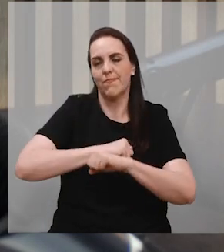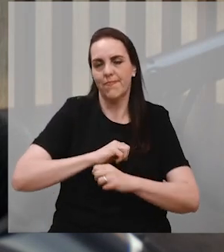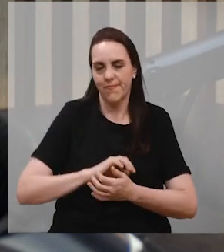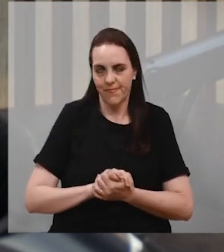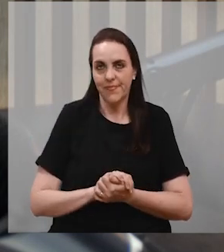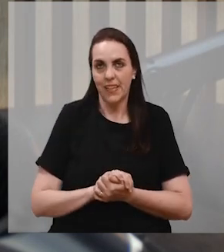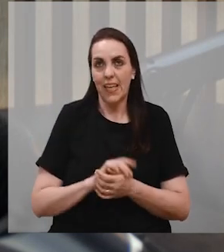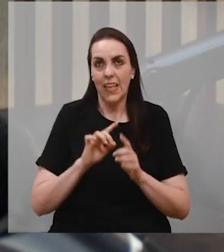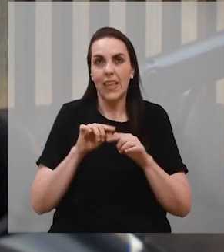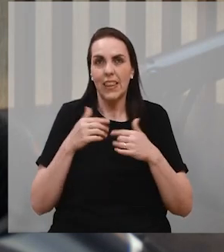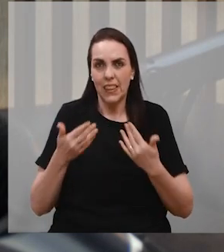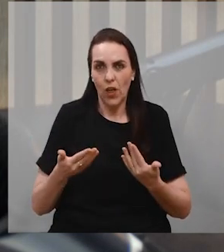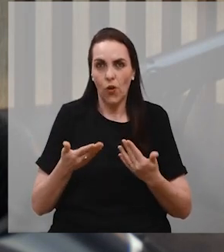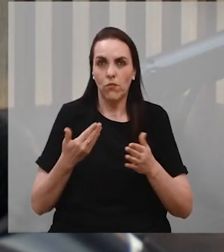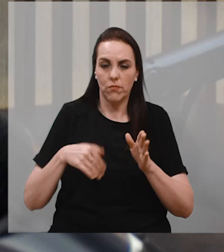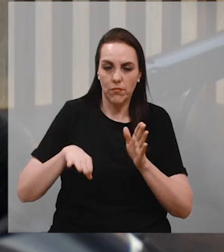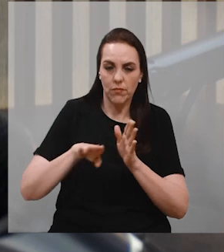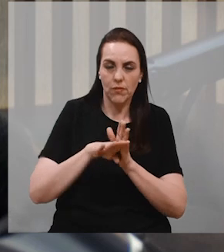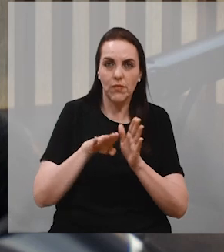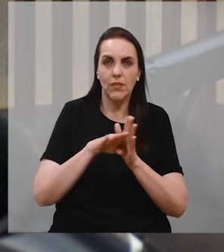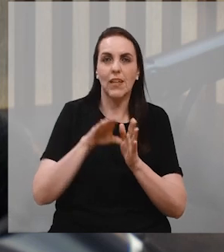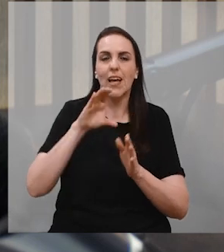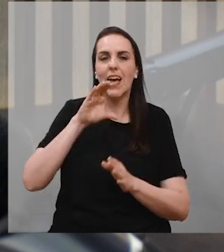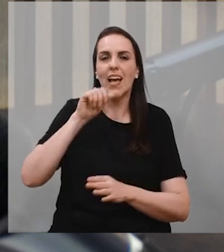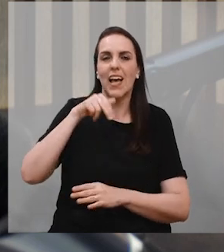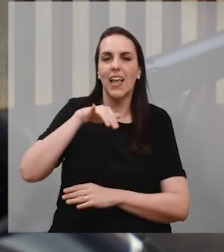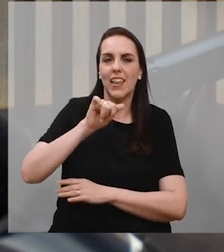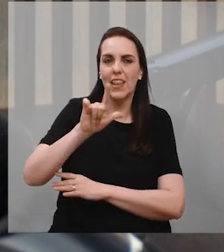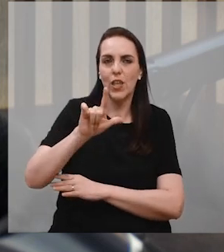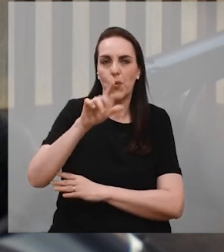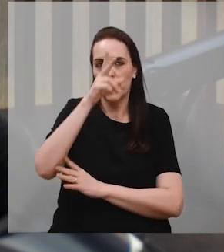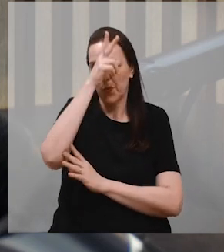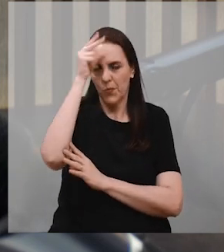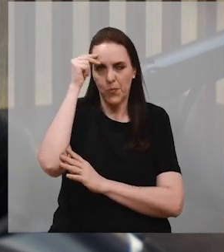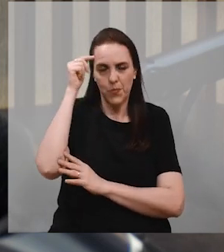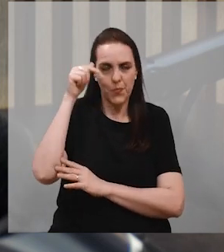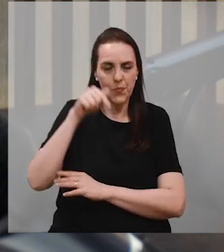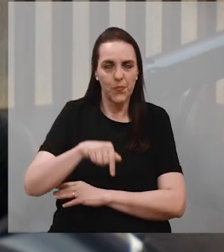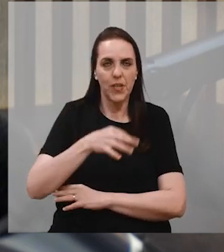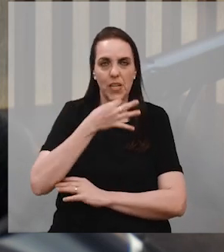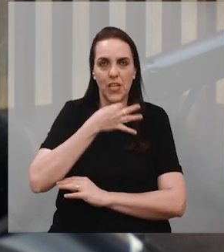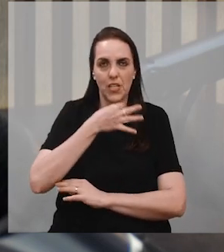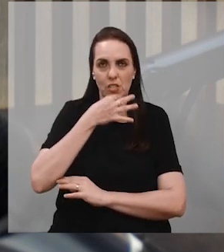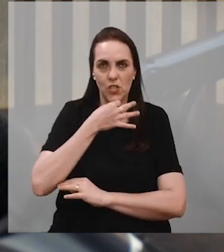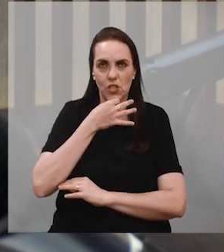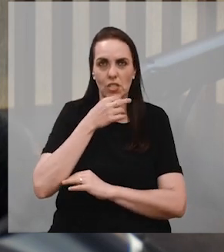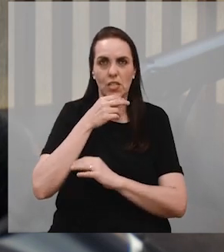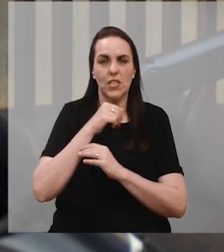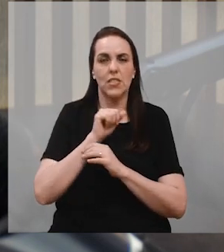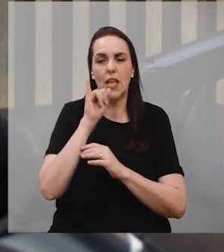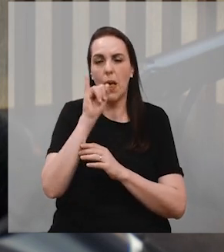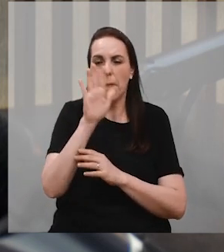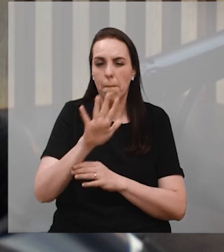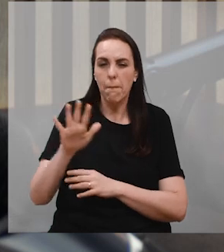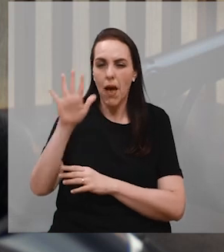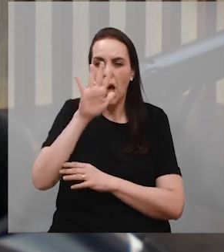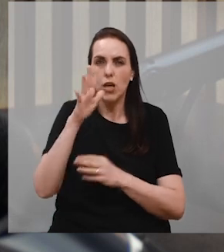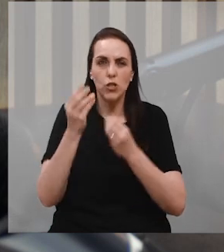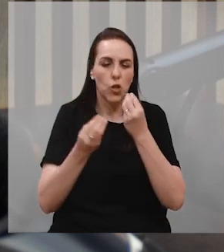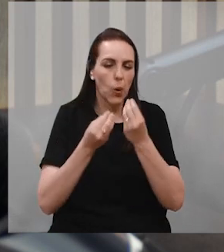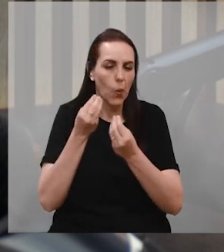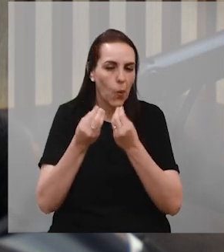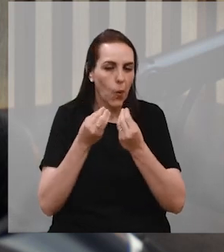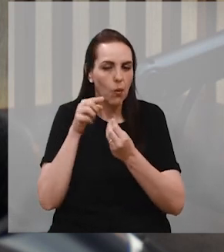eles, né? Então, a gente foi até o canil municipal aqui de Caxias, a gente buscou imagens de como